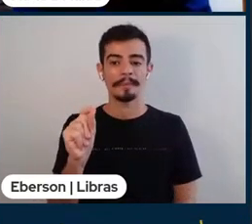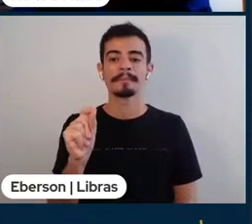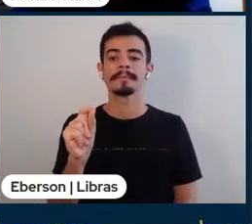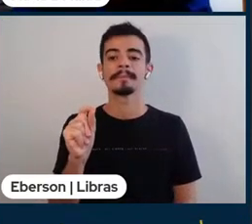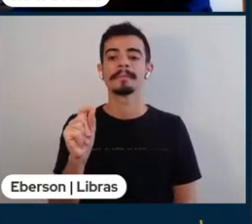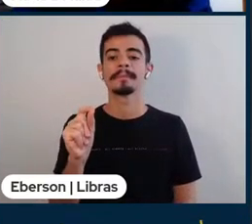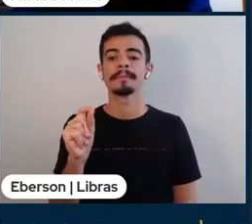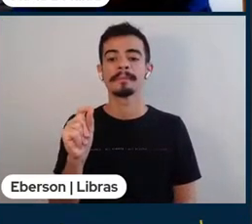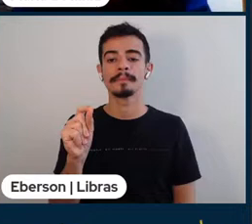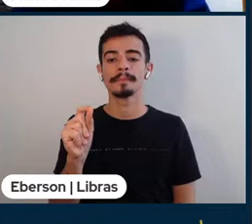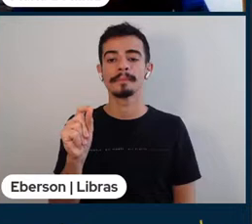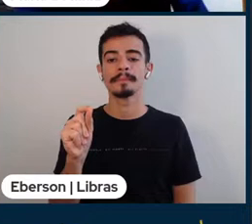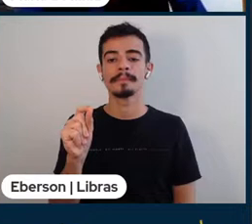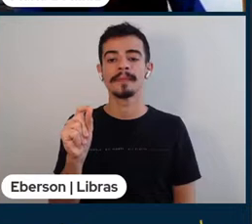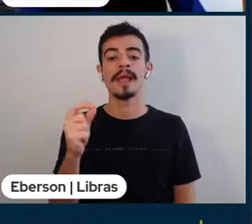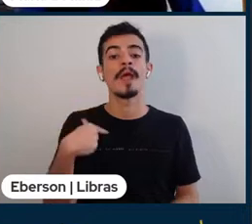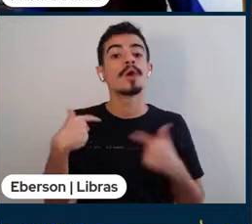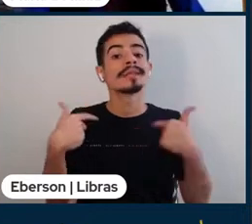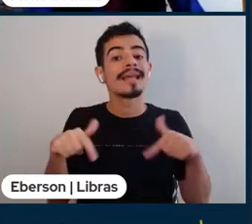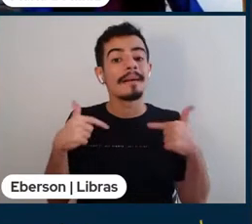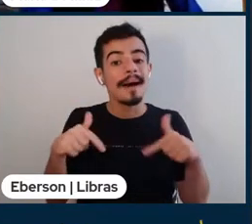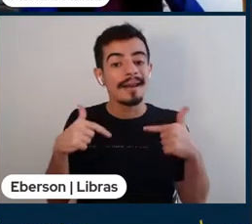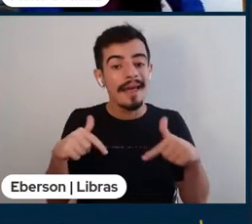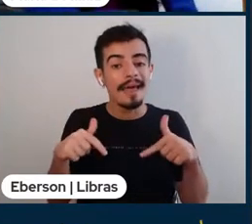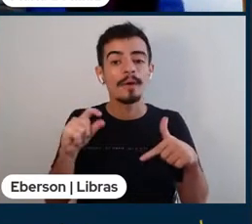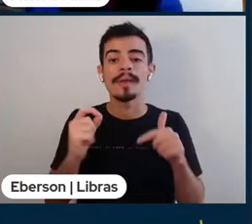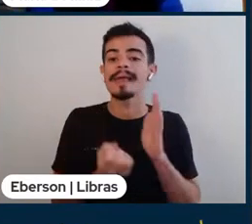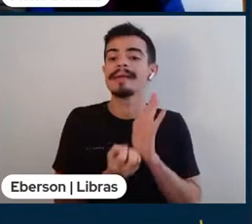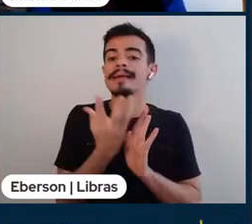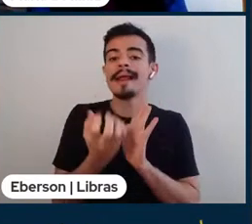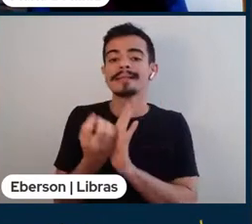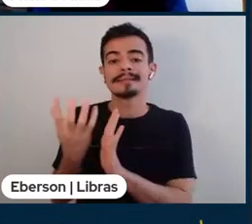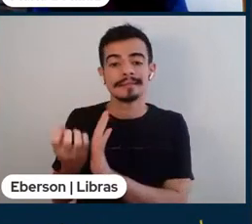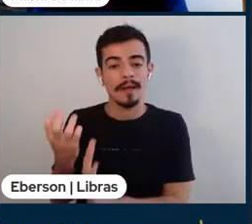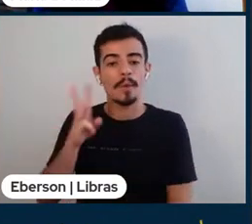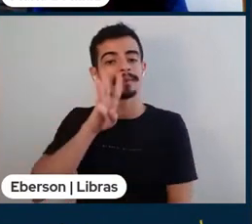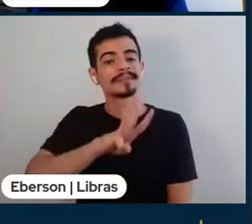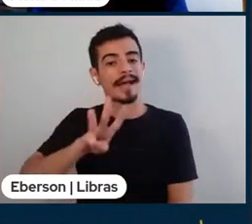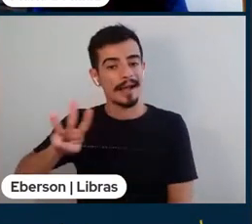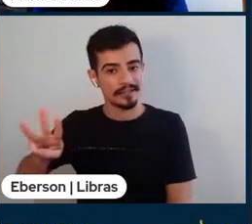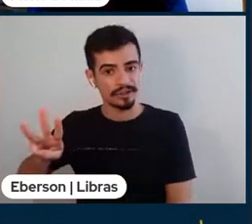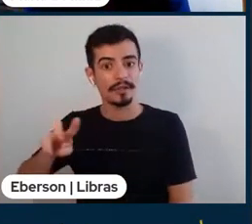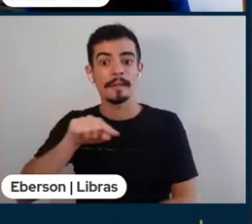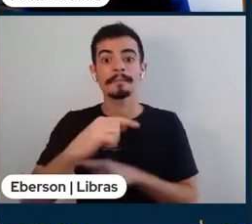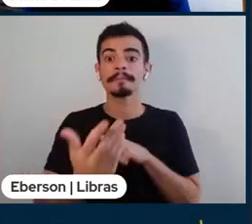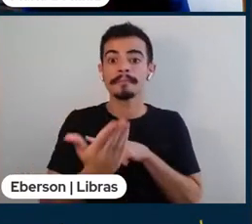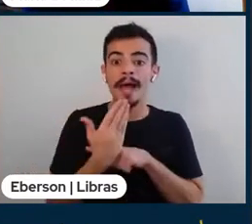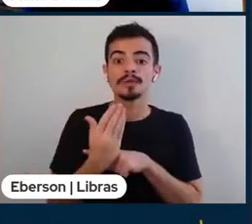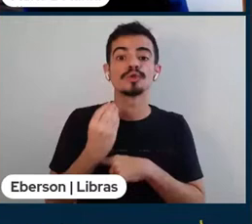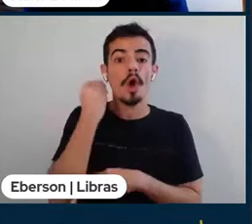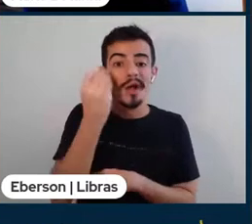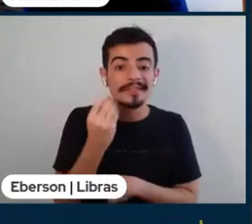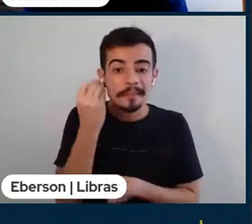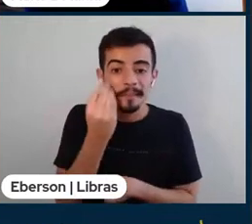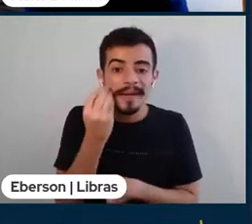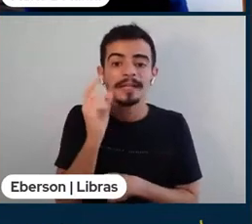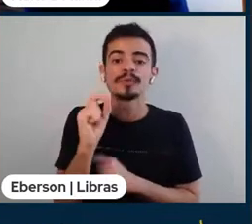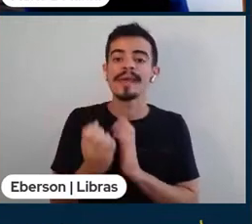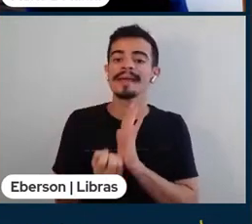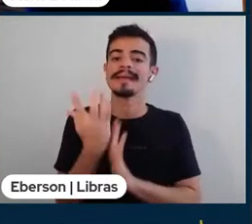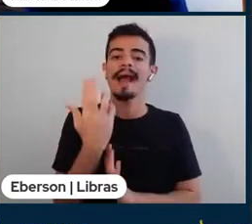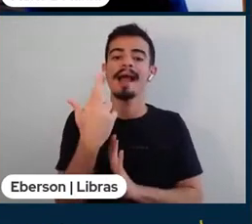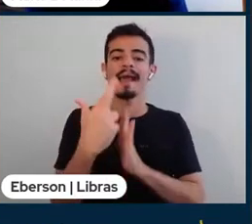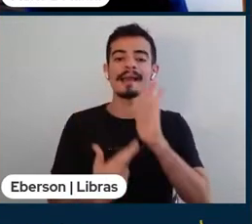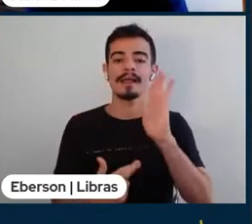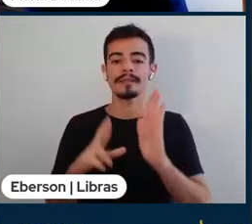como fazendo site. Mas com certeza eu usei minha experiência de fazer site para fazer relatórios. E